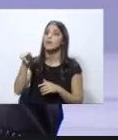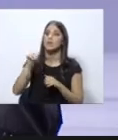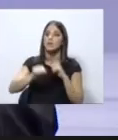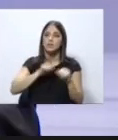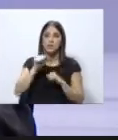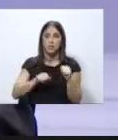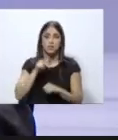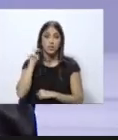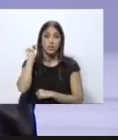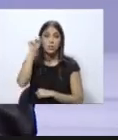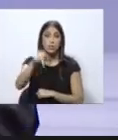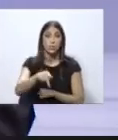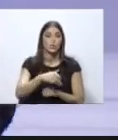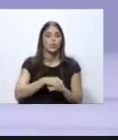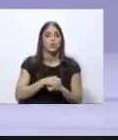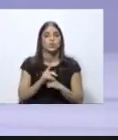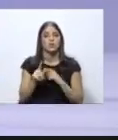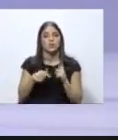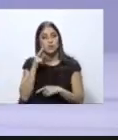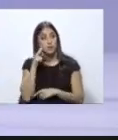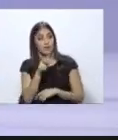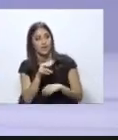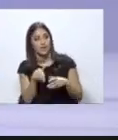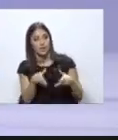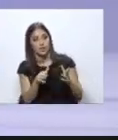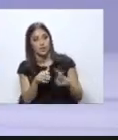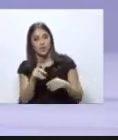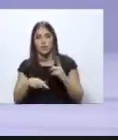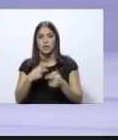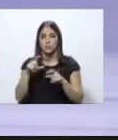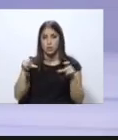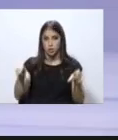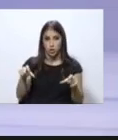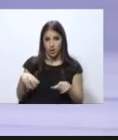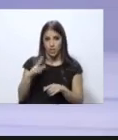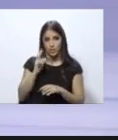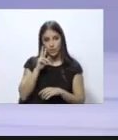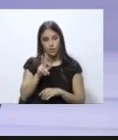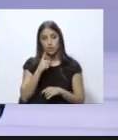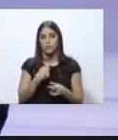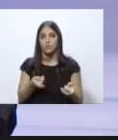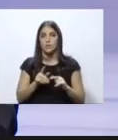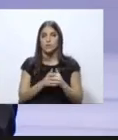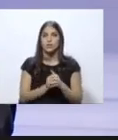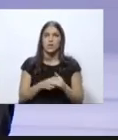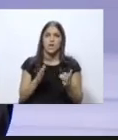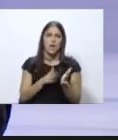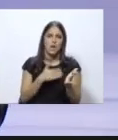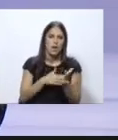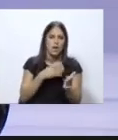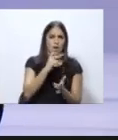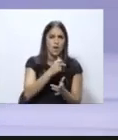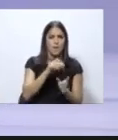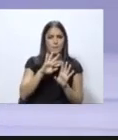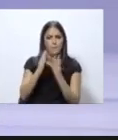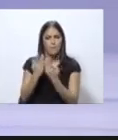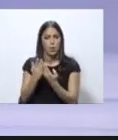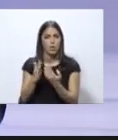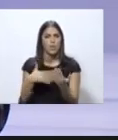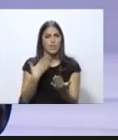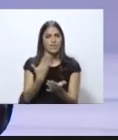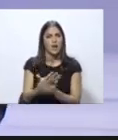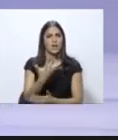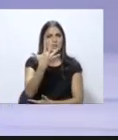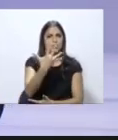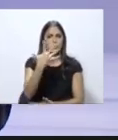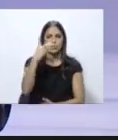Víamos a passar na estrada e depois íamos ver já dentro do estádio na pista. E a bola nessa altura dedicava 5, 6 páginas